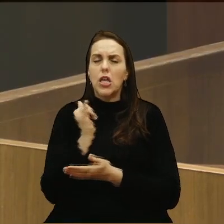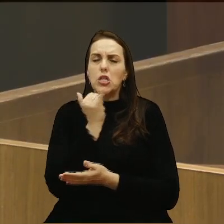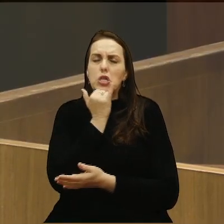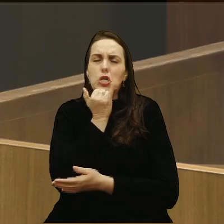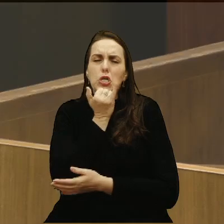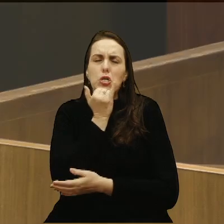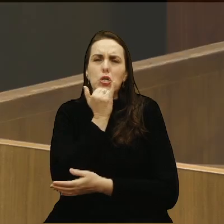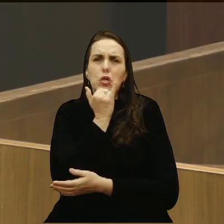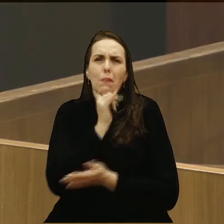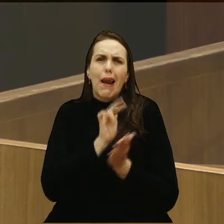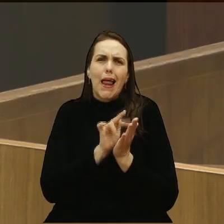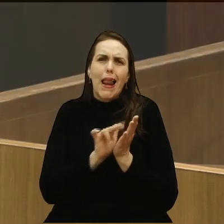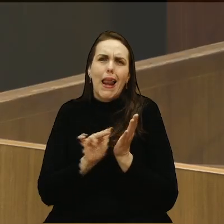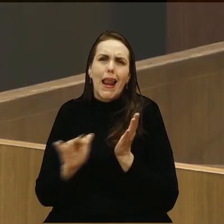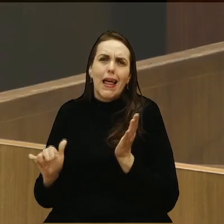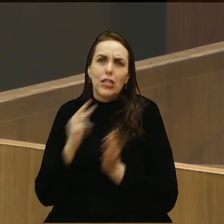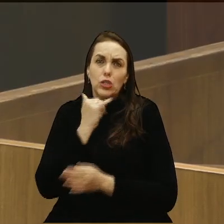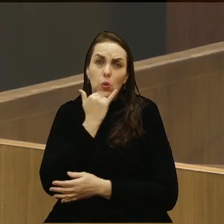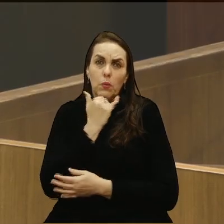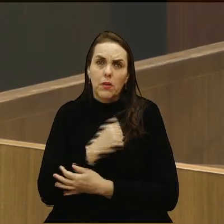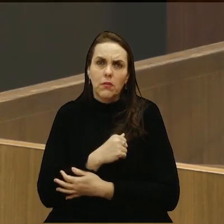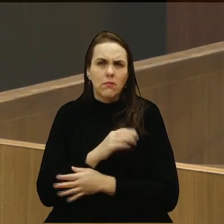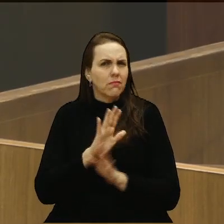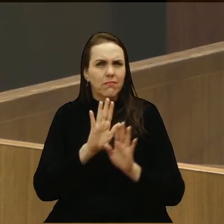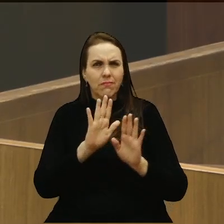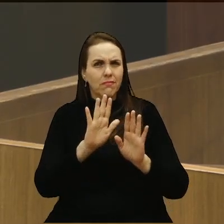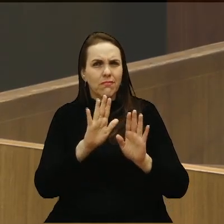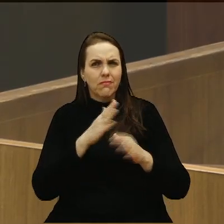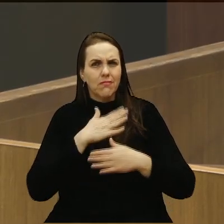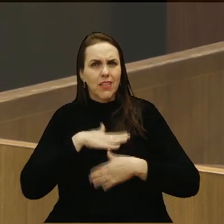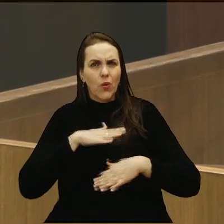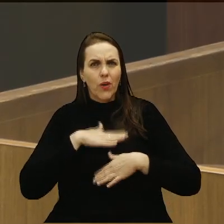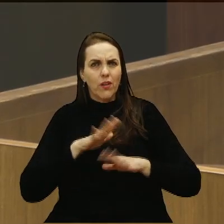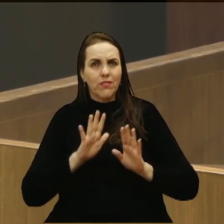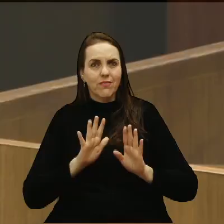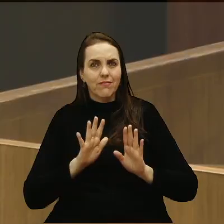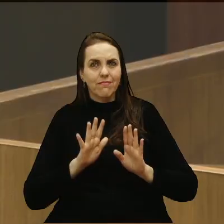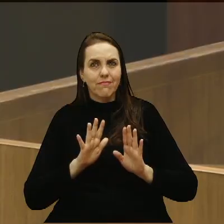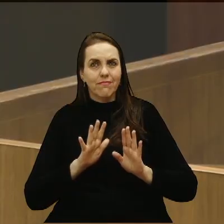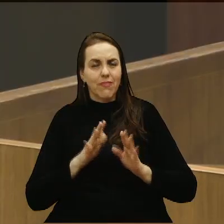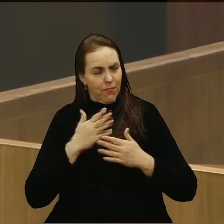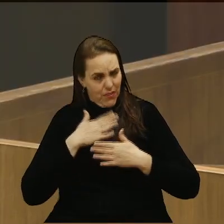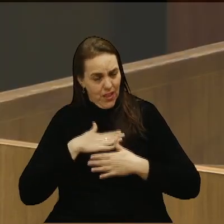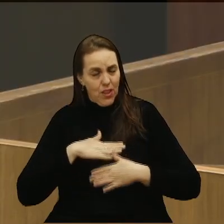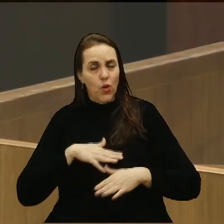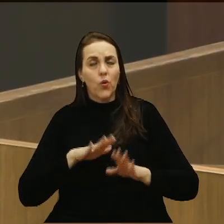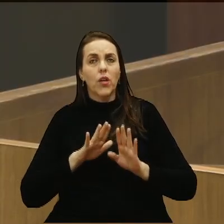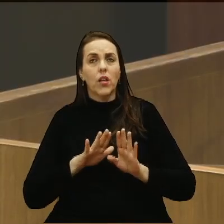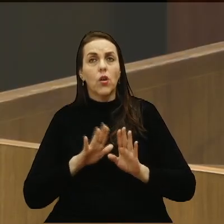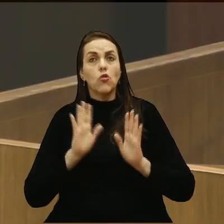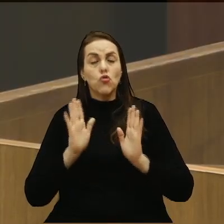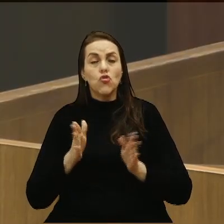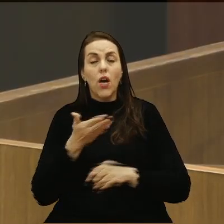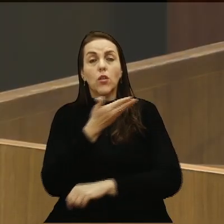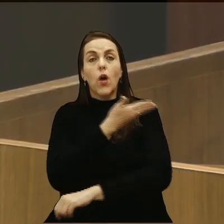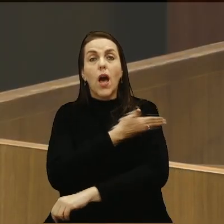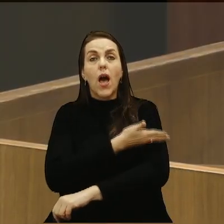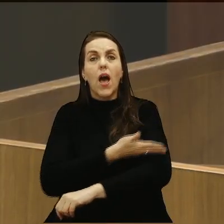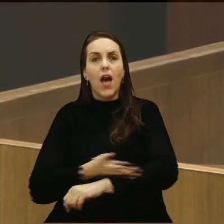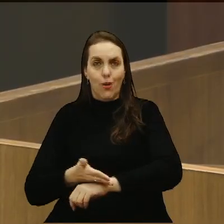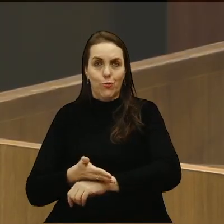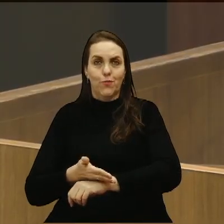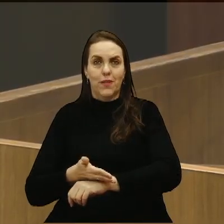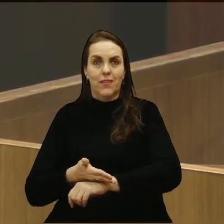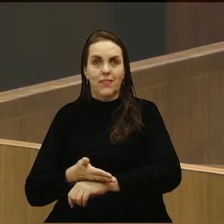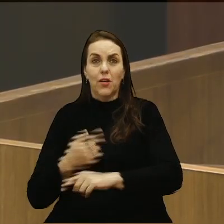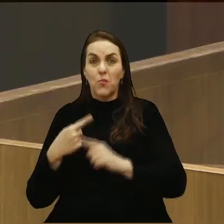1.500 desculpas. Eu digo, não, fica tranquilo. Fica tranquilo, eu já estou acostumado com isso. Porque